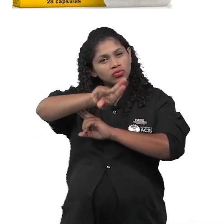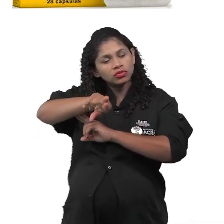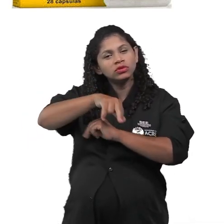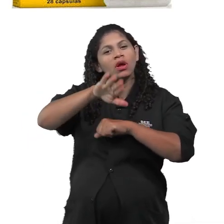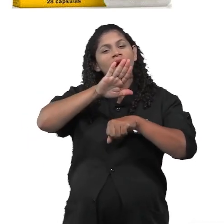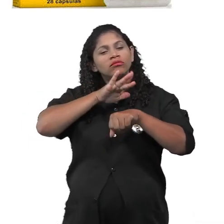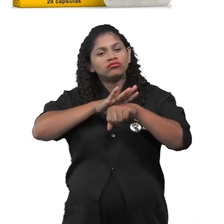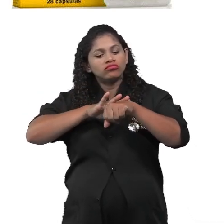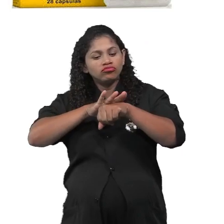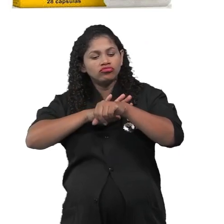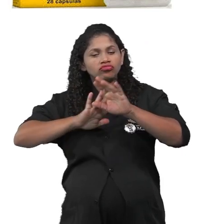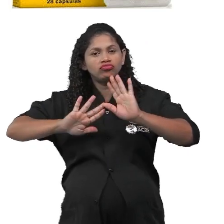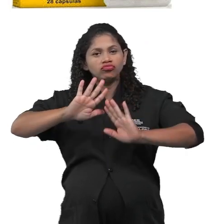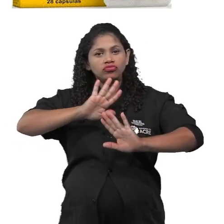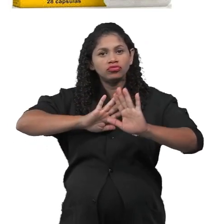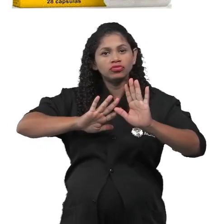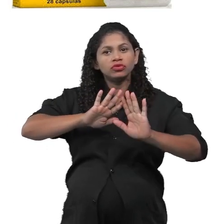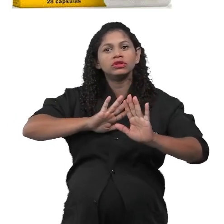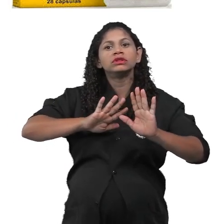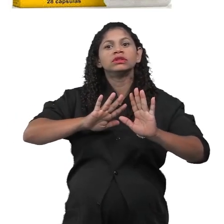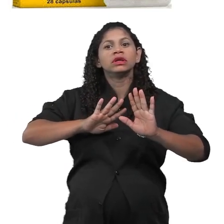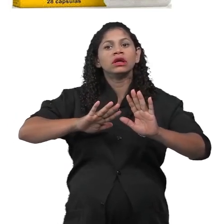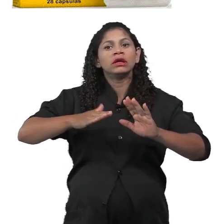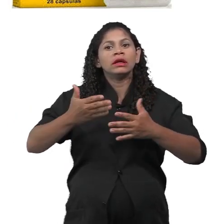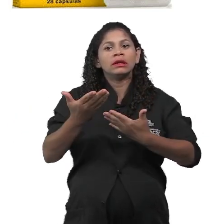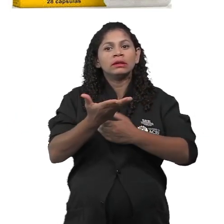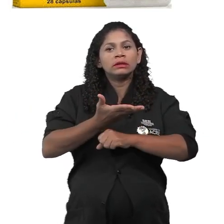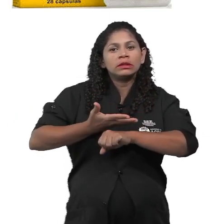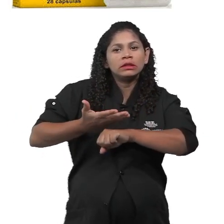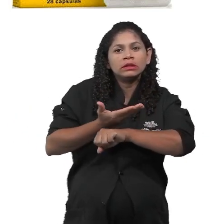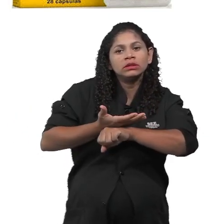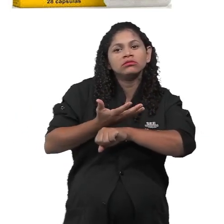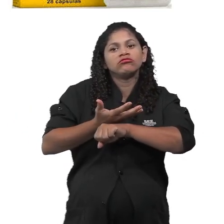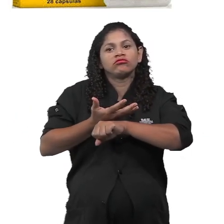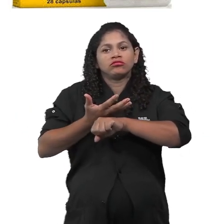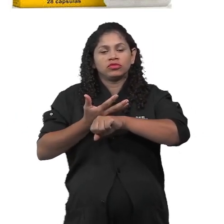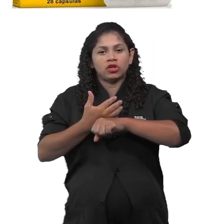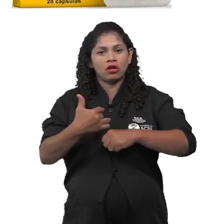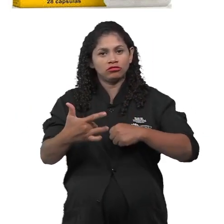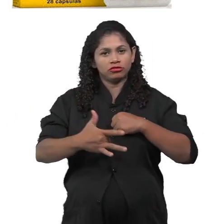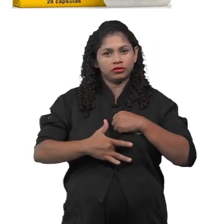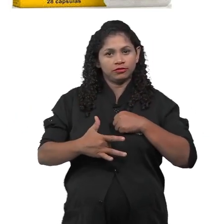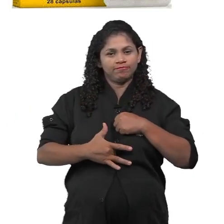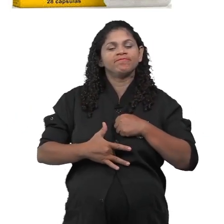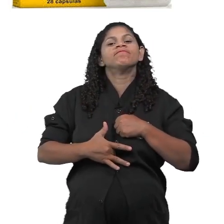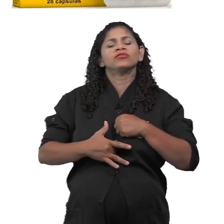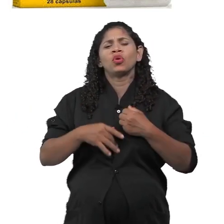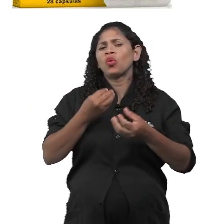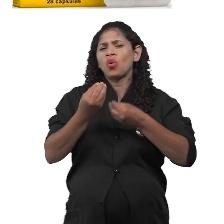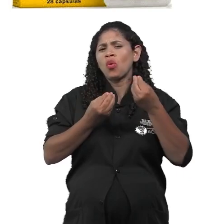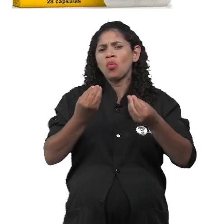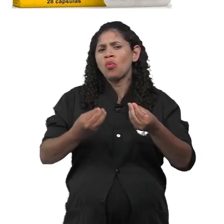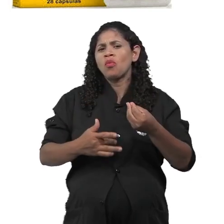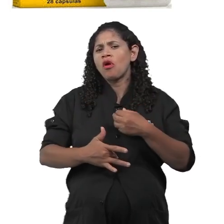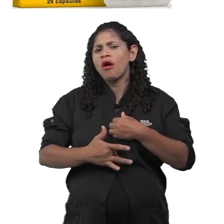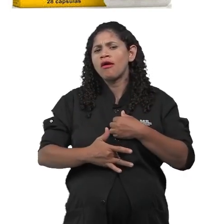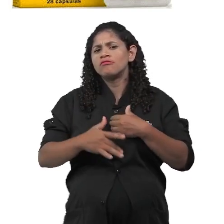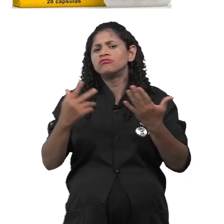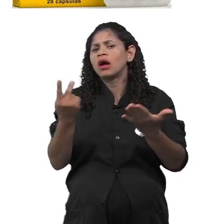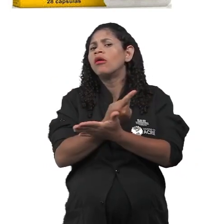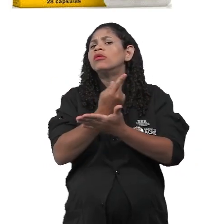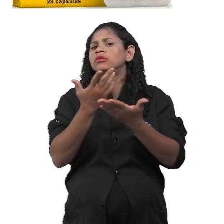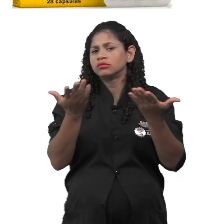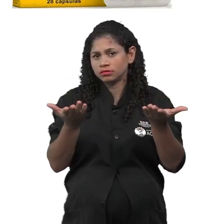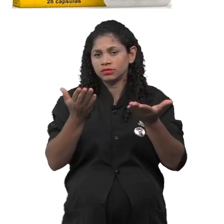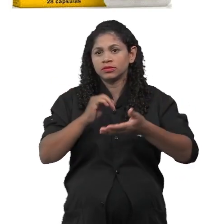a queimação, do estômago. E como que ele faz isso? Qual que é o mecanismo de ação do omeprazol? Então, o omeprazol, ele